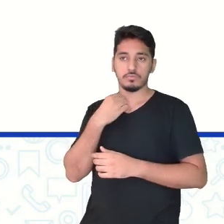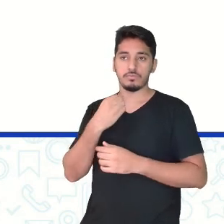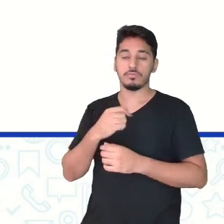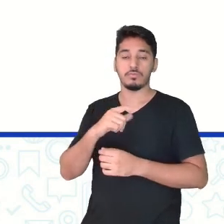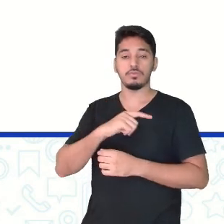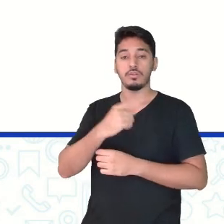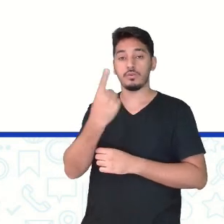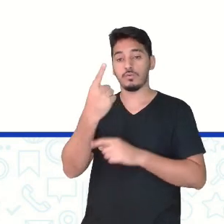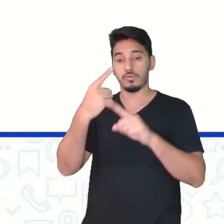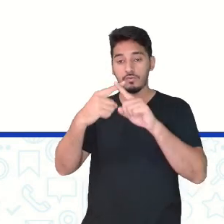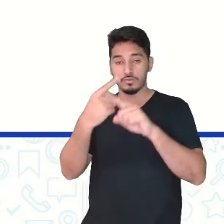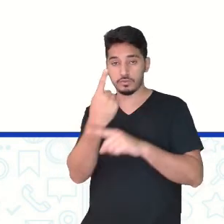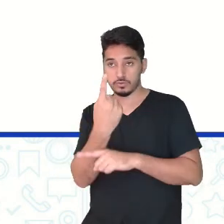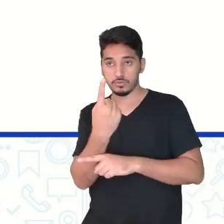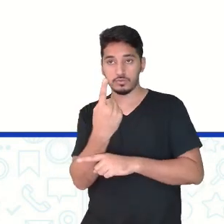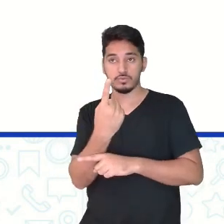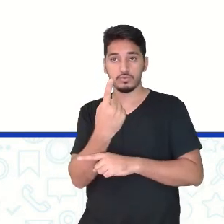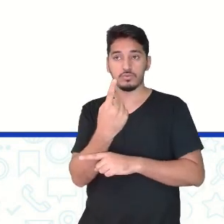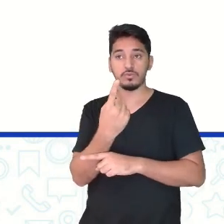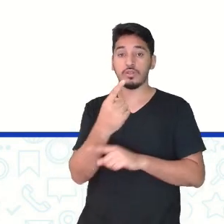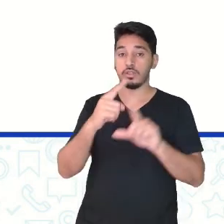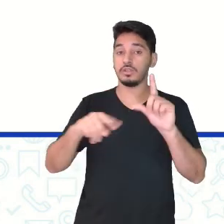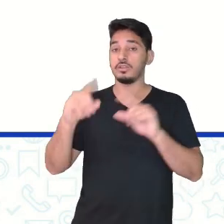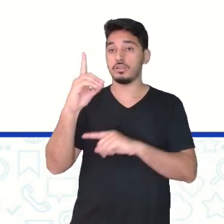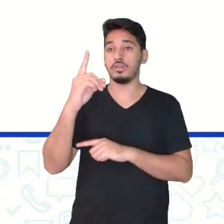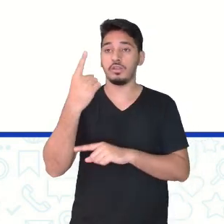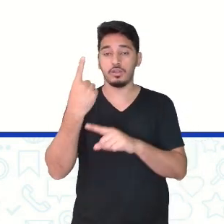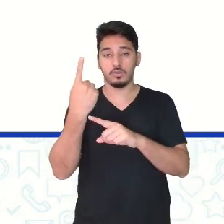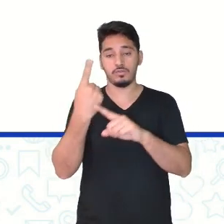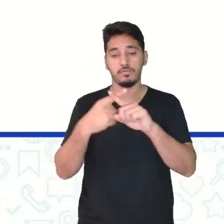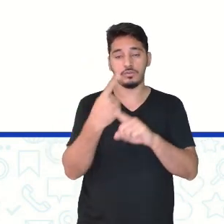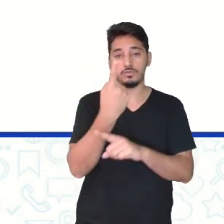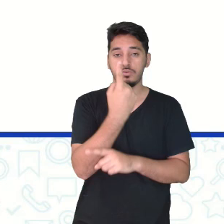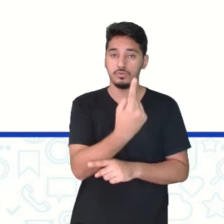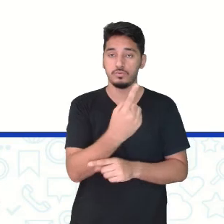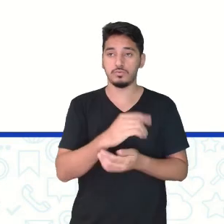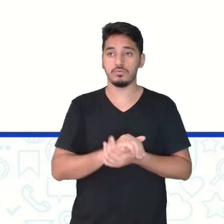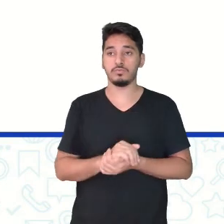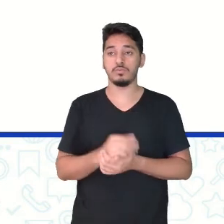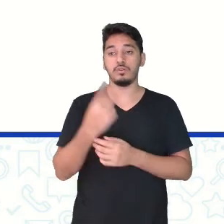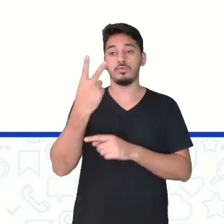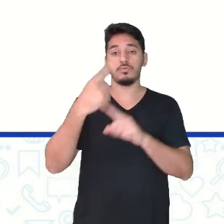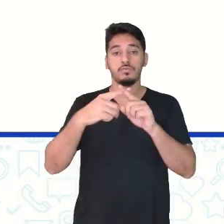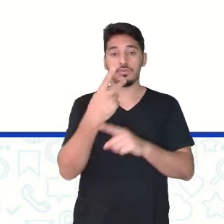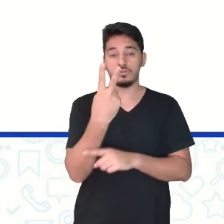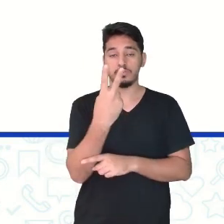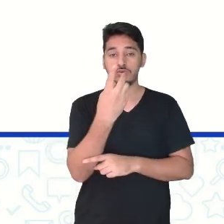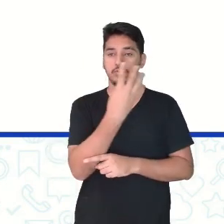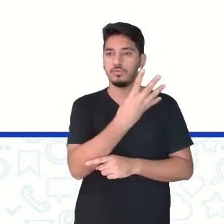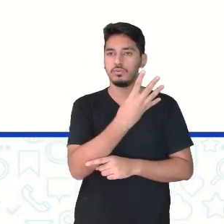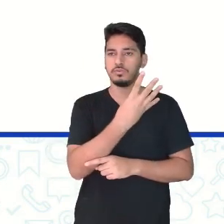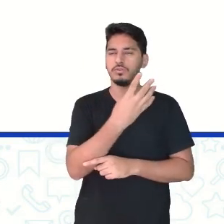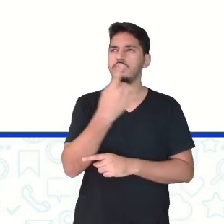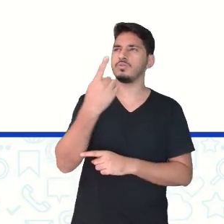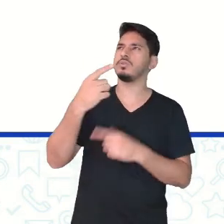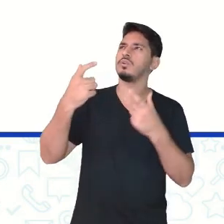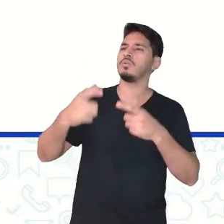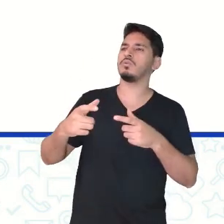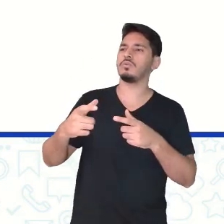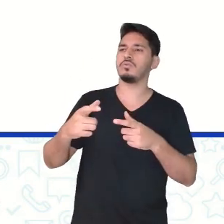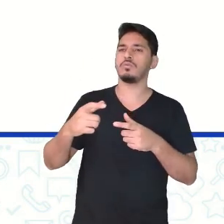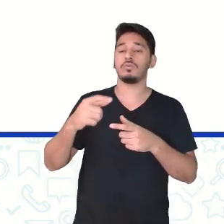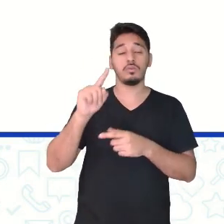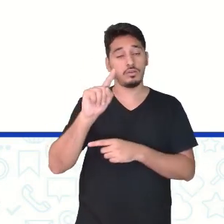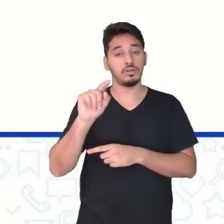tem 1 vezes 1, a letra D aí, N vezes N. 1 vezes 1 dá 1, 2 vezes 2 dá 4. Ô professor, esse 1 é da onde?